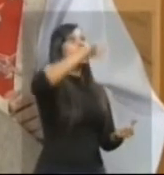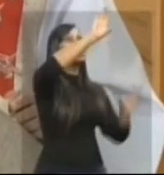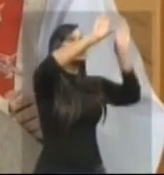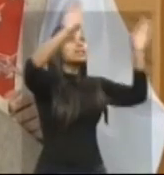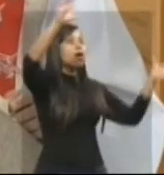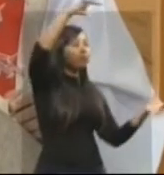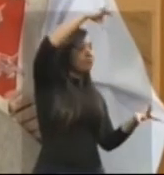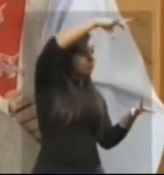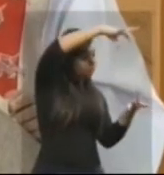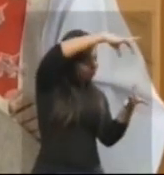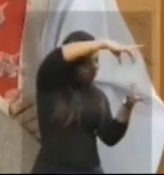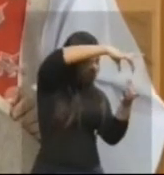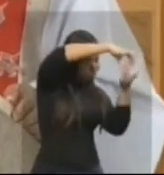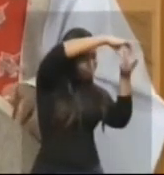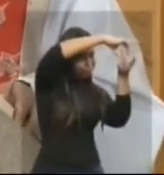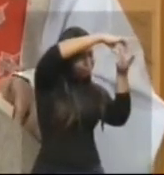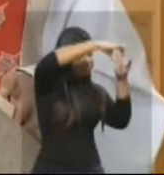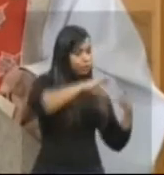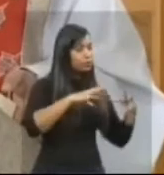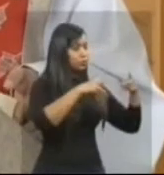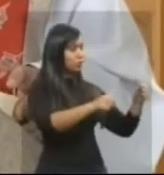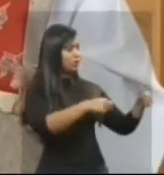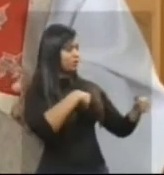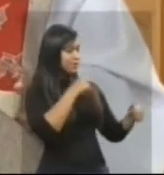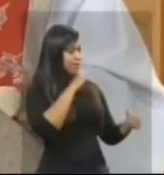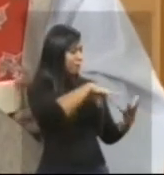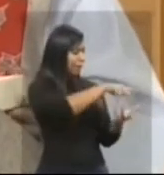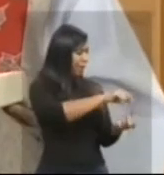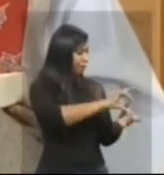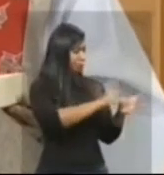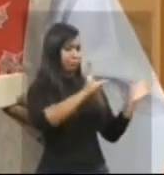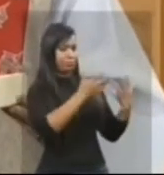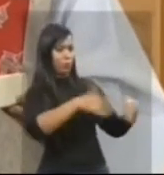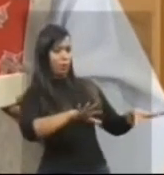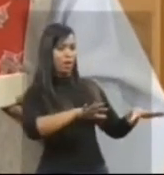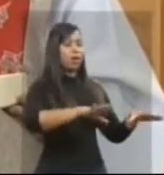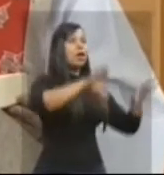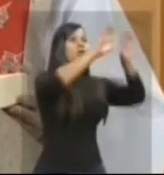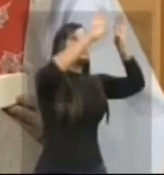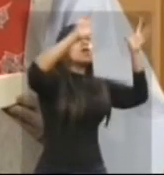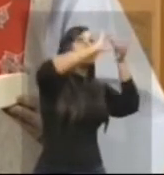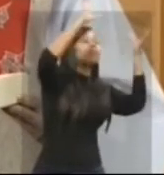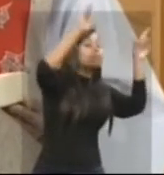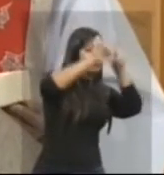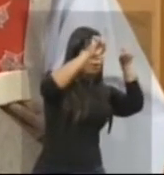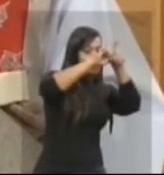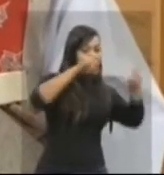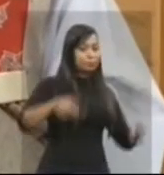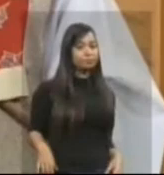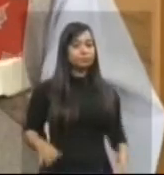será ligado nos céus. Tudo o que tu desligares na terra será desligado nos